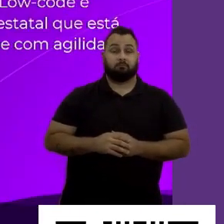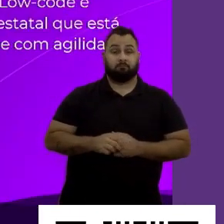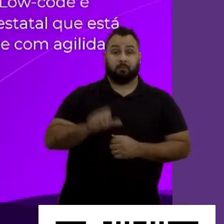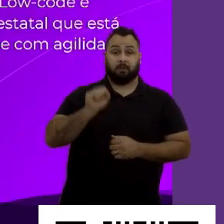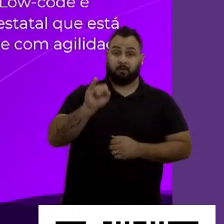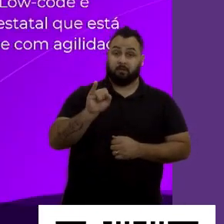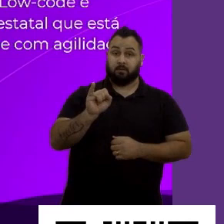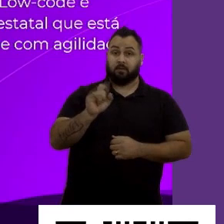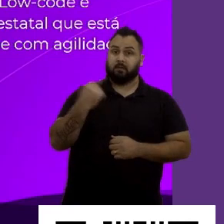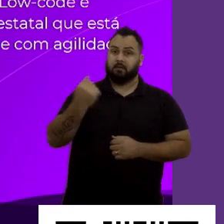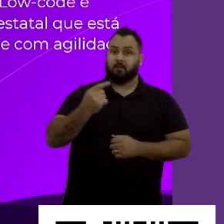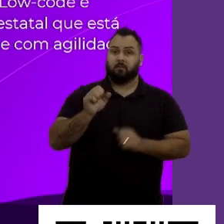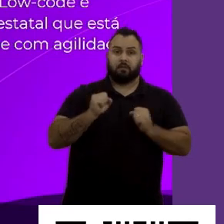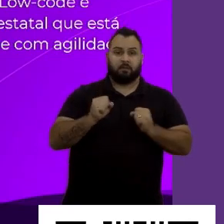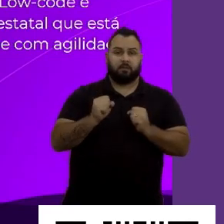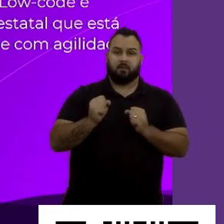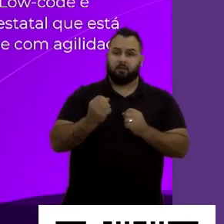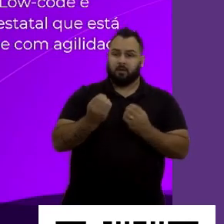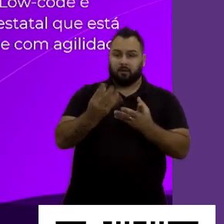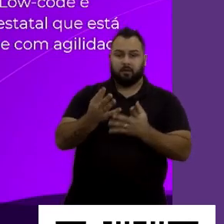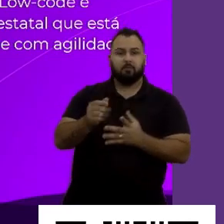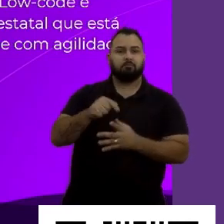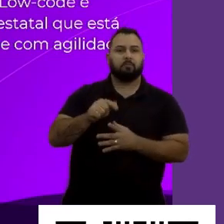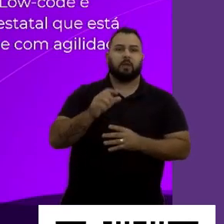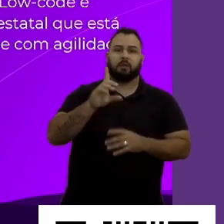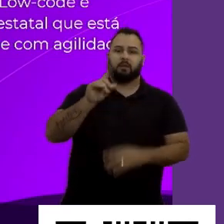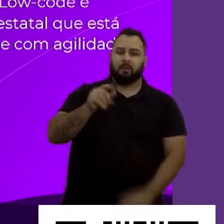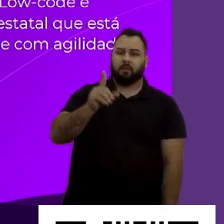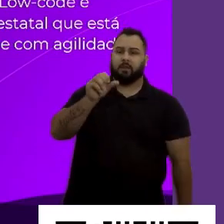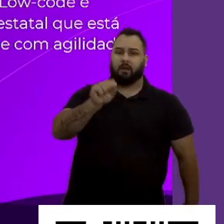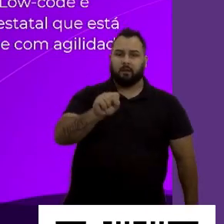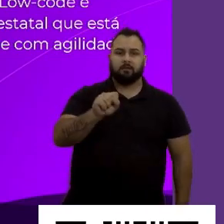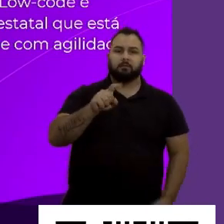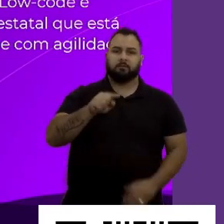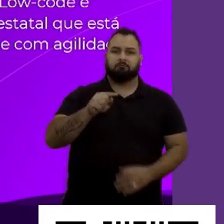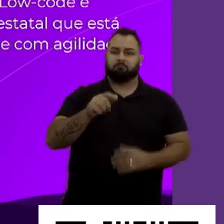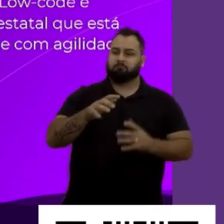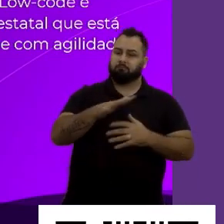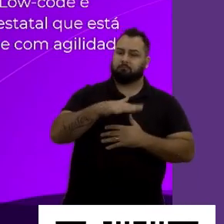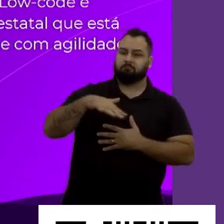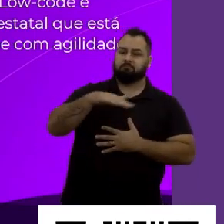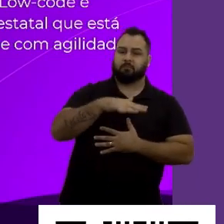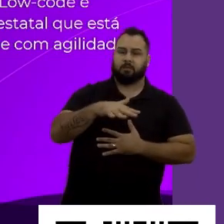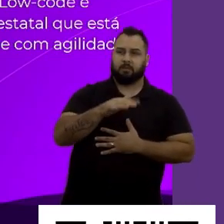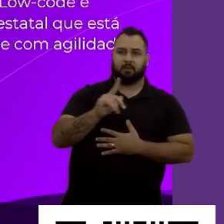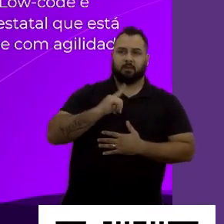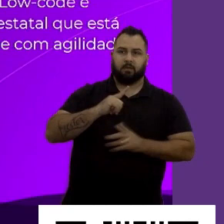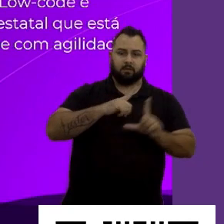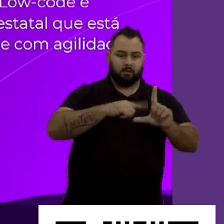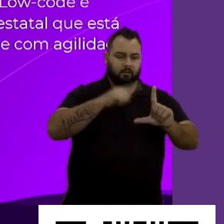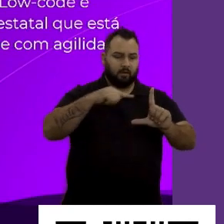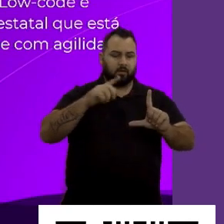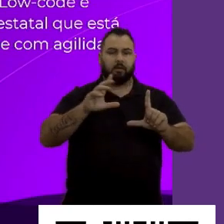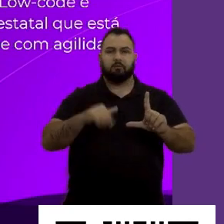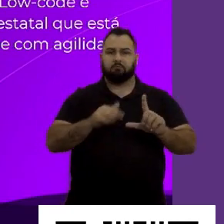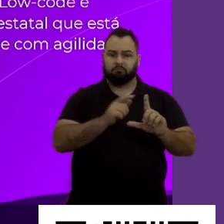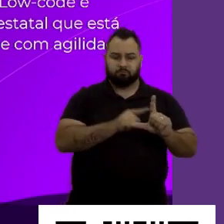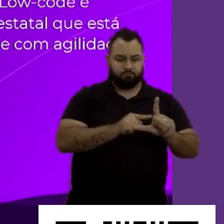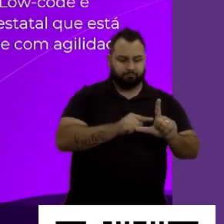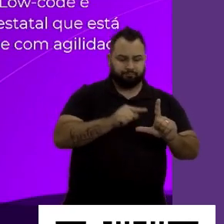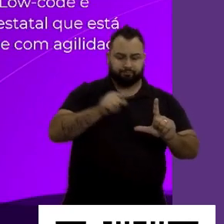aqui alguns dados de mercado até 2027 a gente tem um dado anualizado aproximado de um crescimento